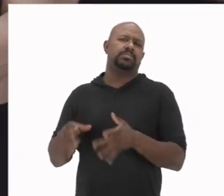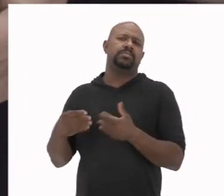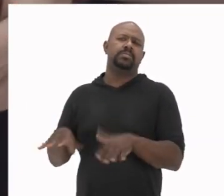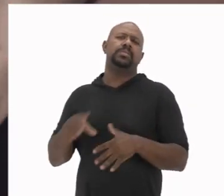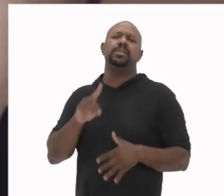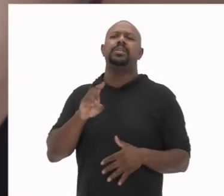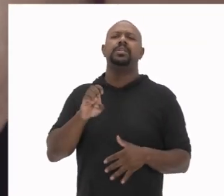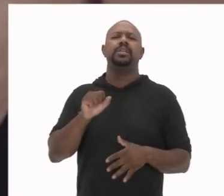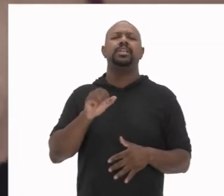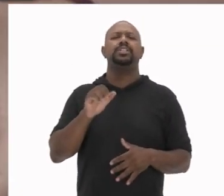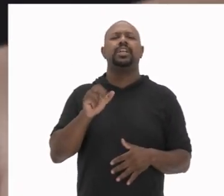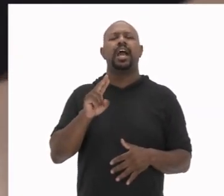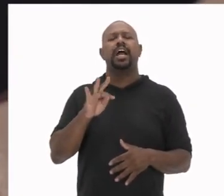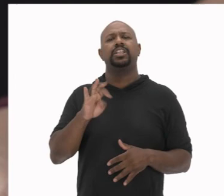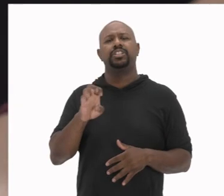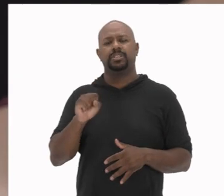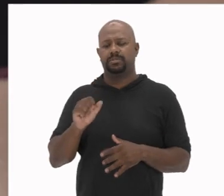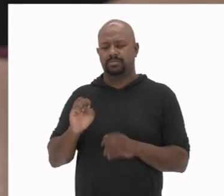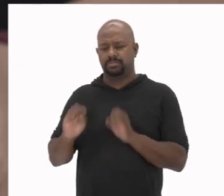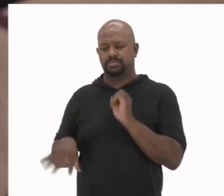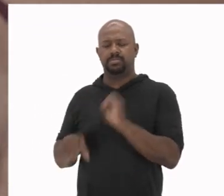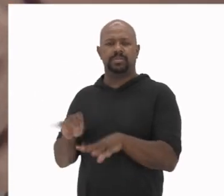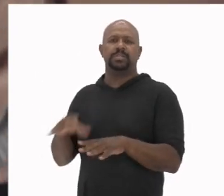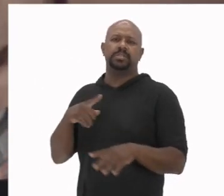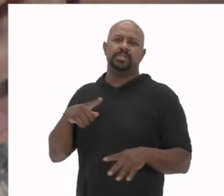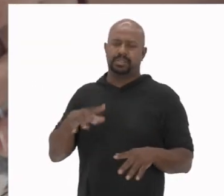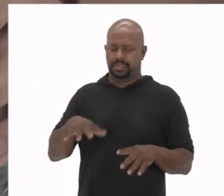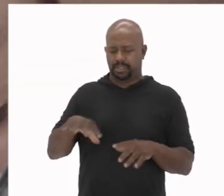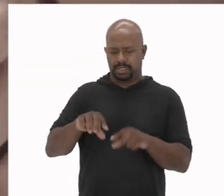recipiente de descarte, ele tem essas